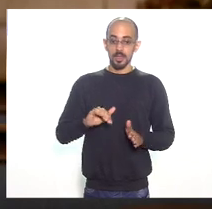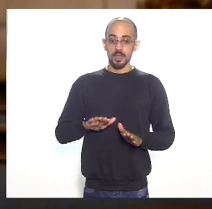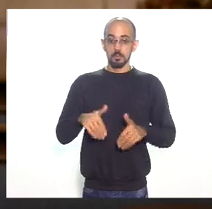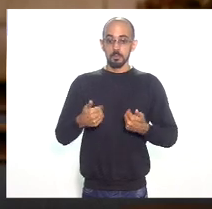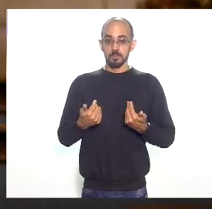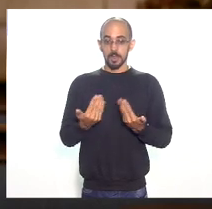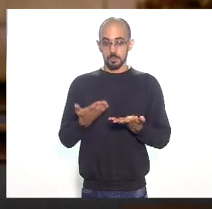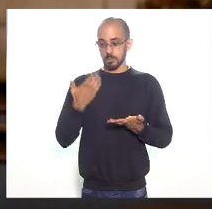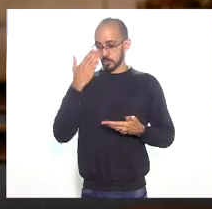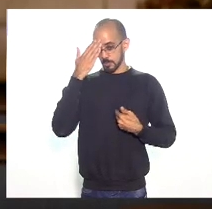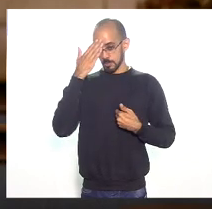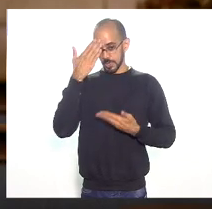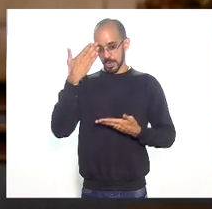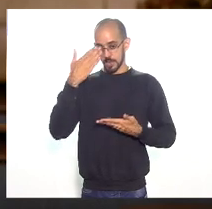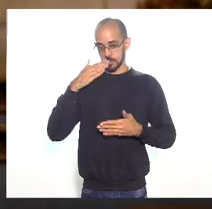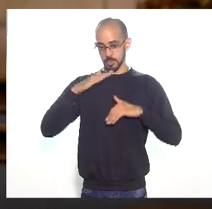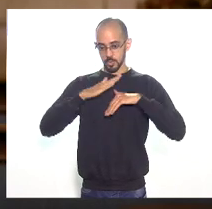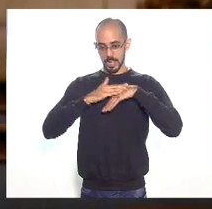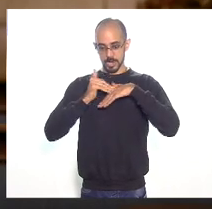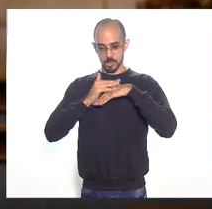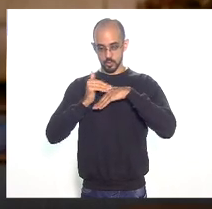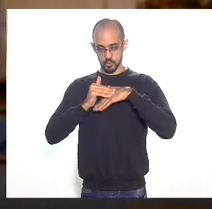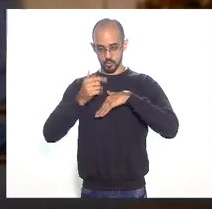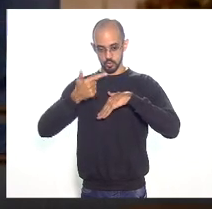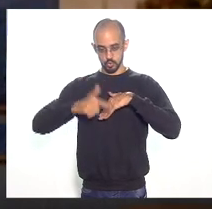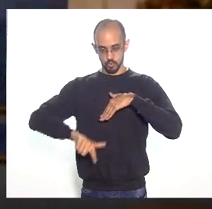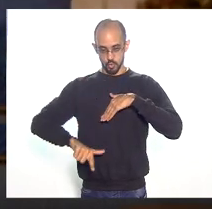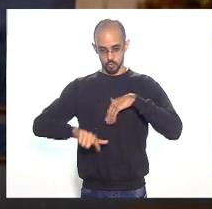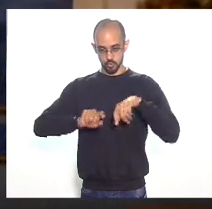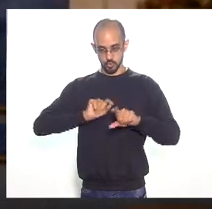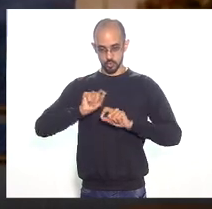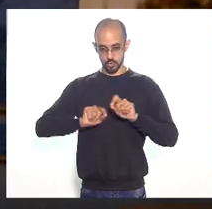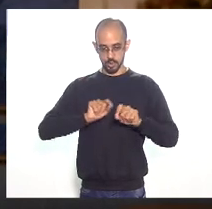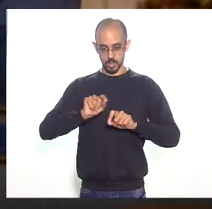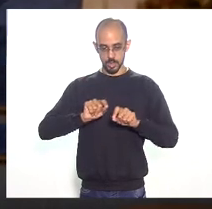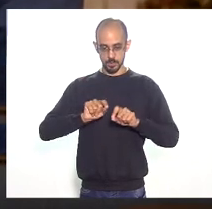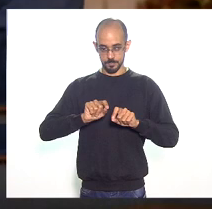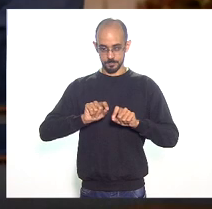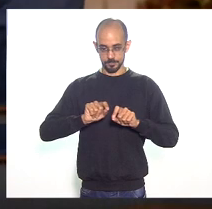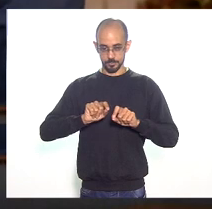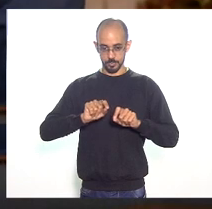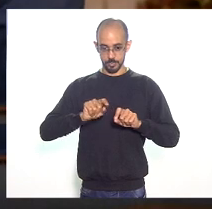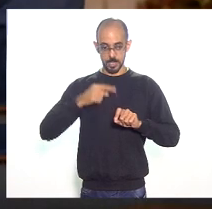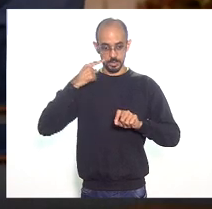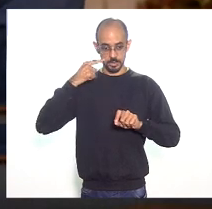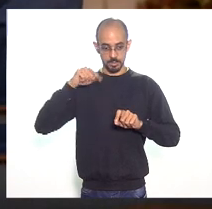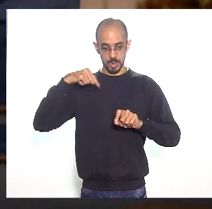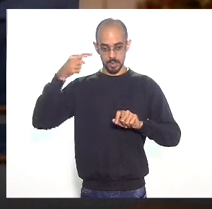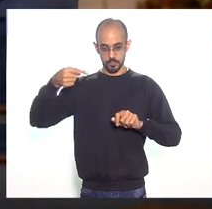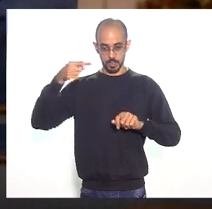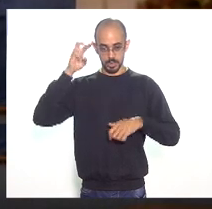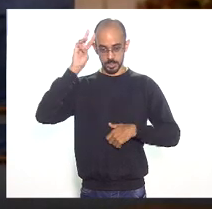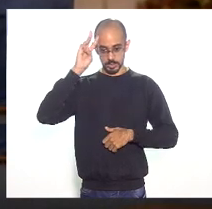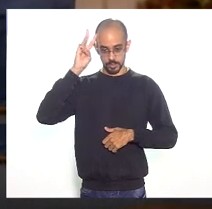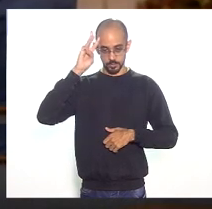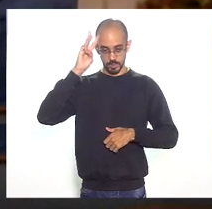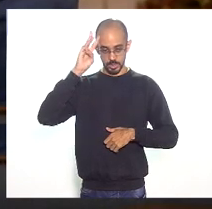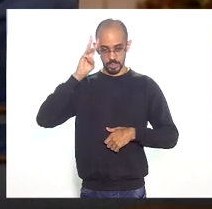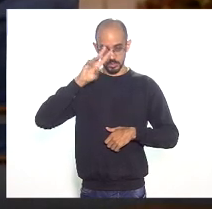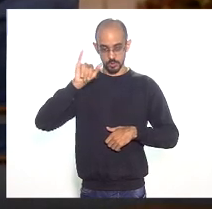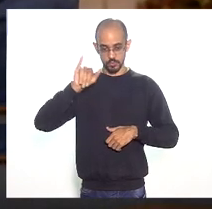carinho. Então, de novo, né? Nós vamos, na próxima semana, terça-feira, fazer uma